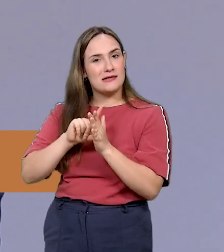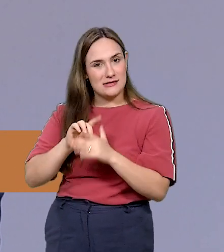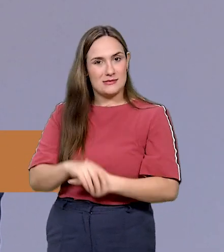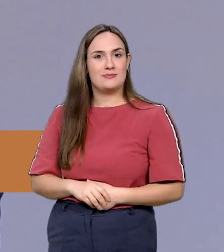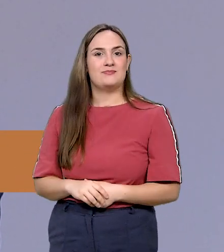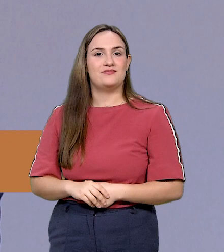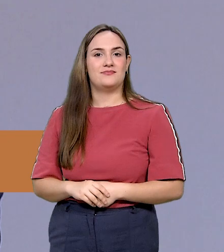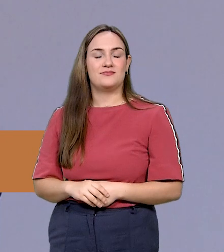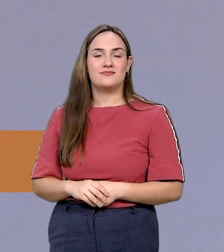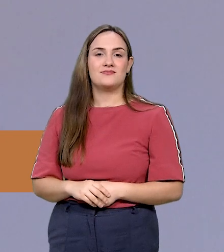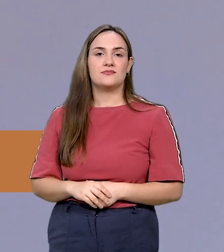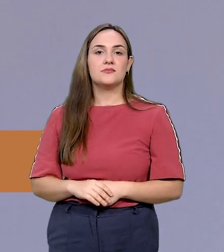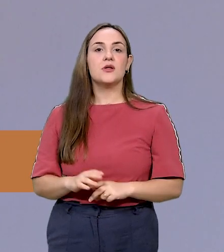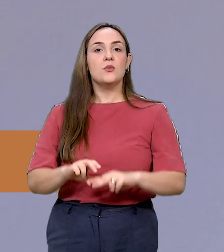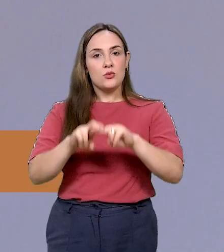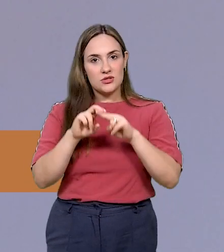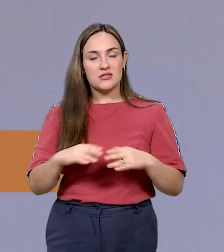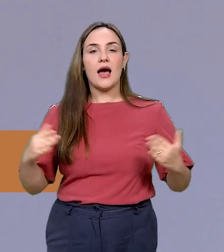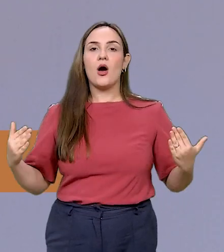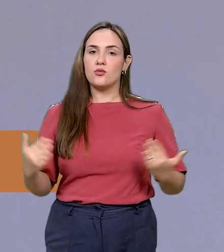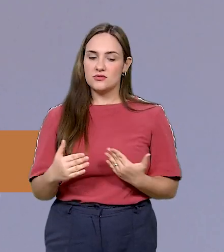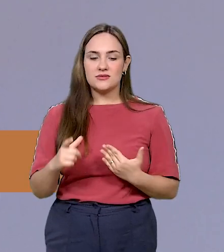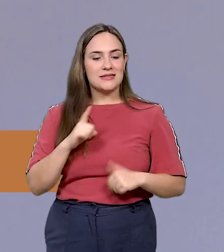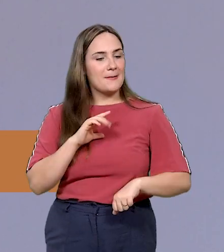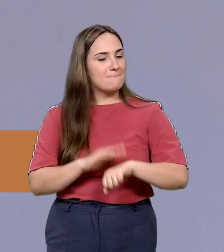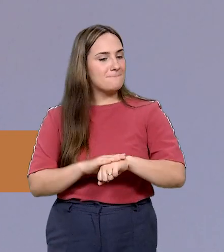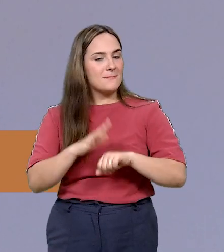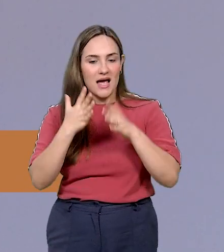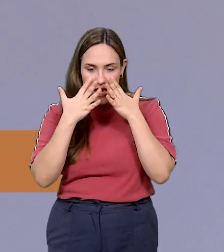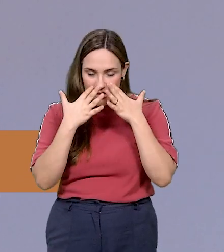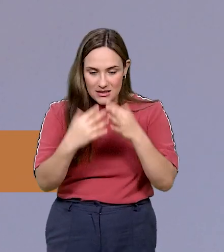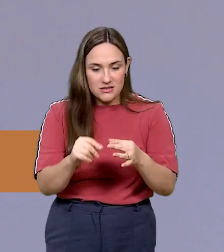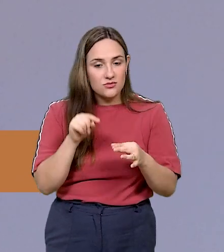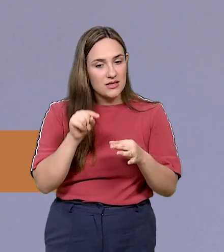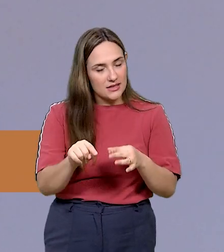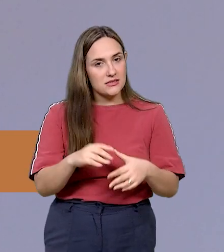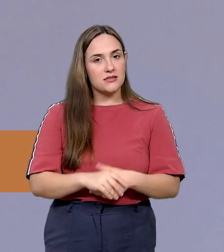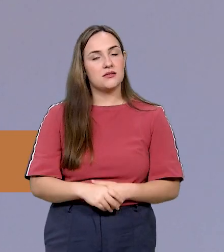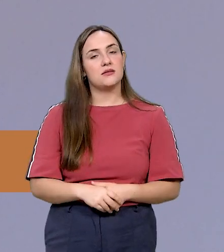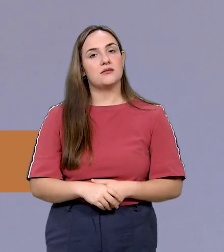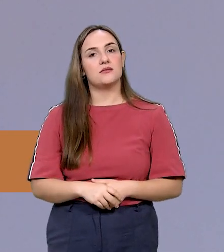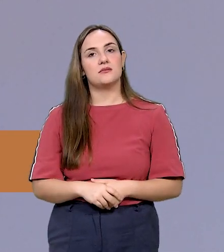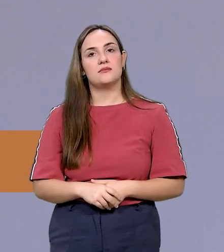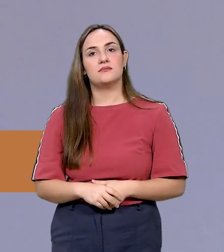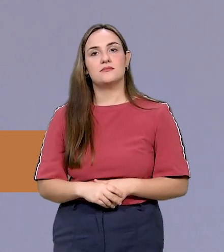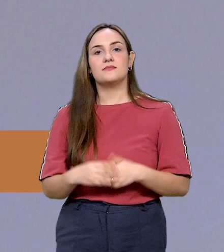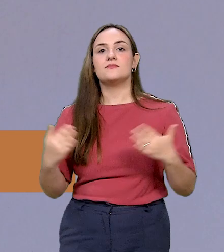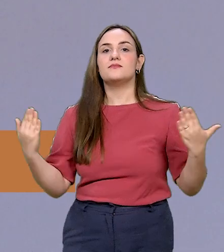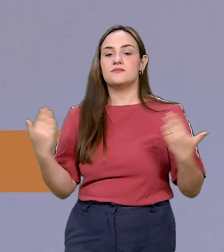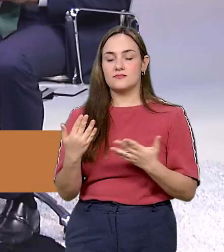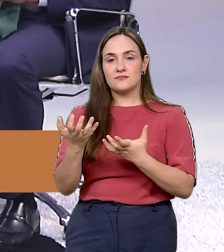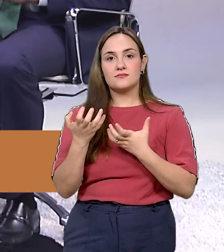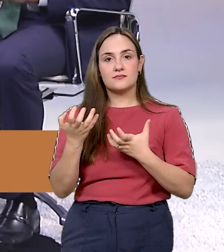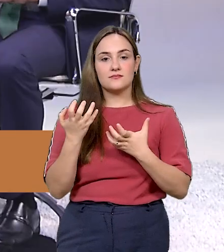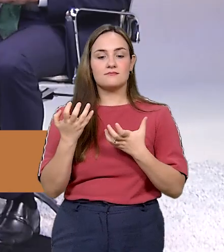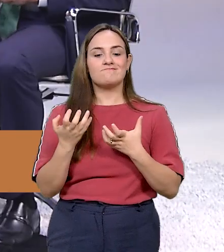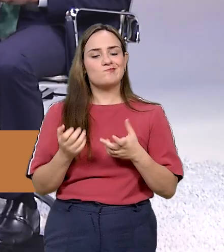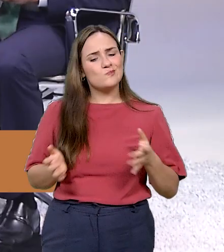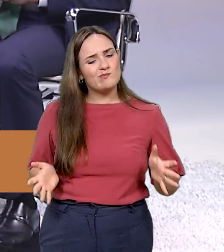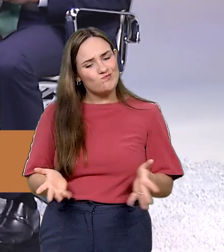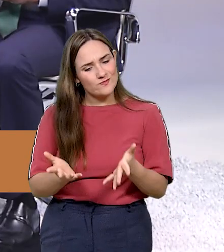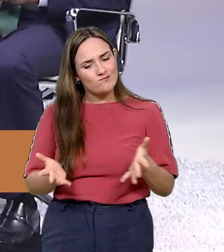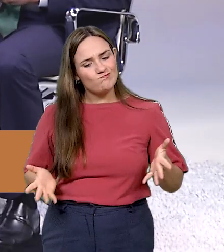extrajudicial. Então, nós temos dado muita atenção nesse ponto aí, e a pretensão é